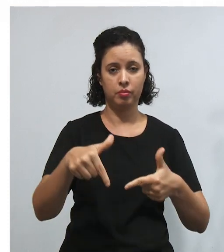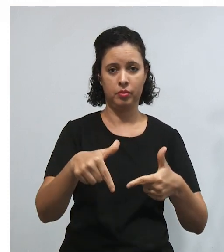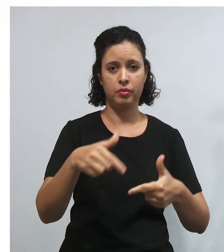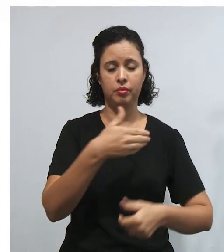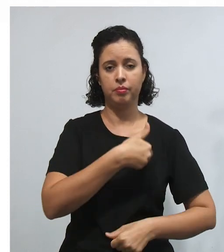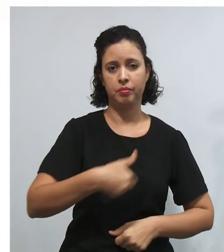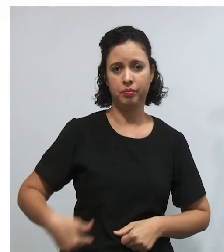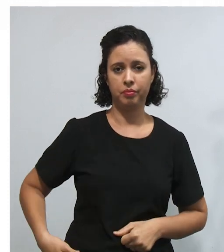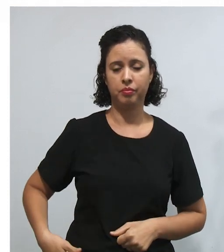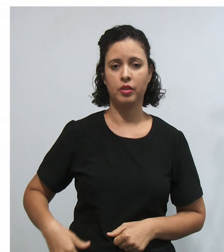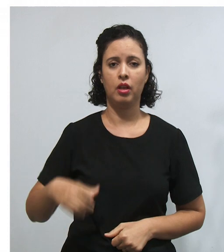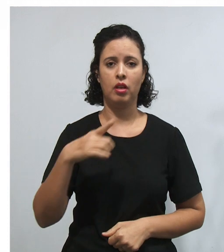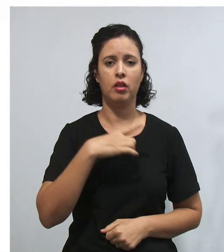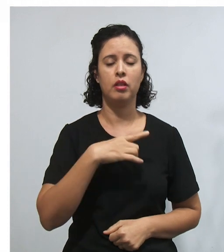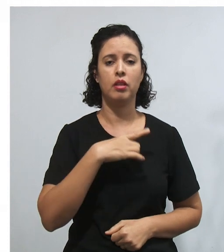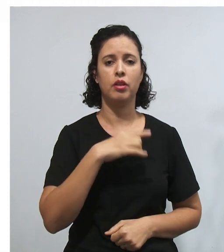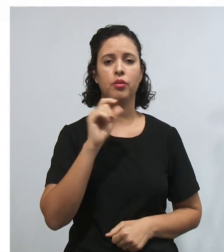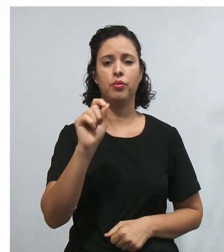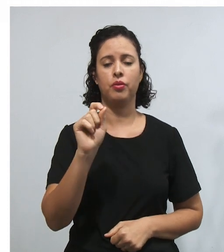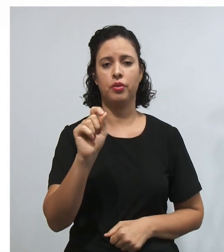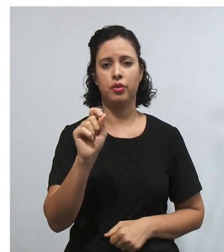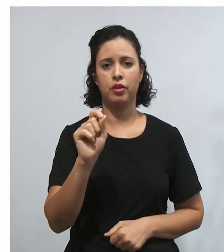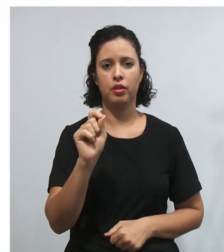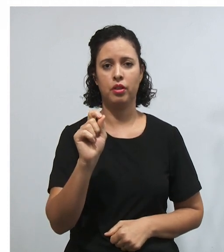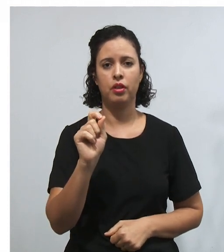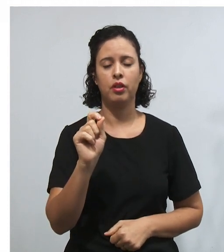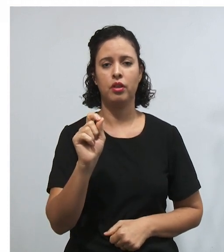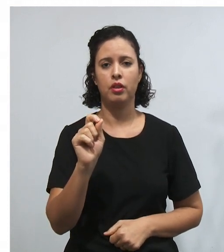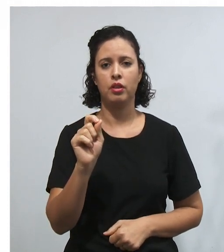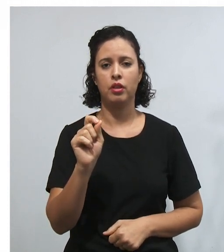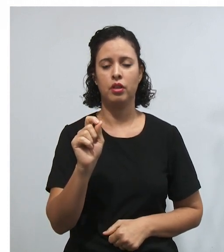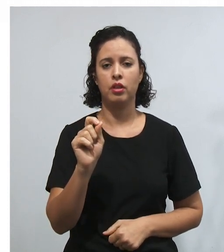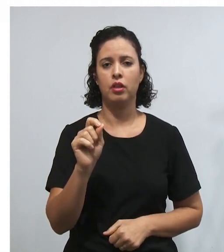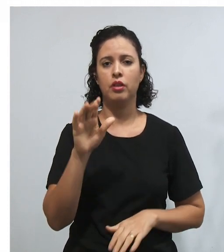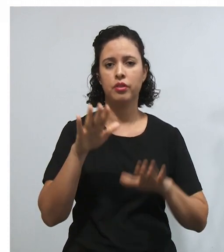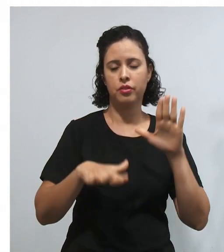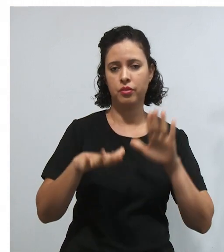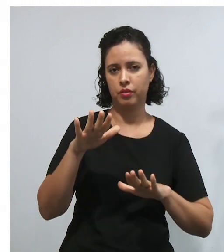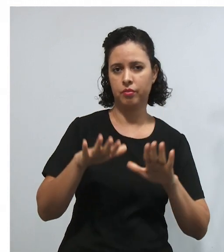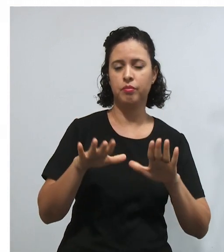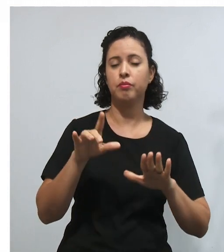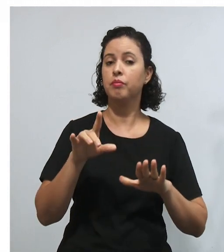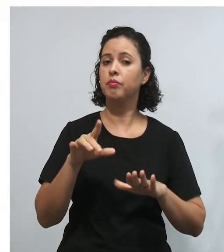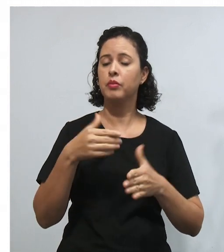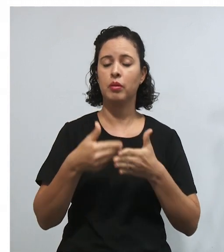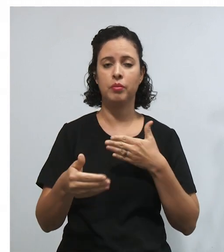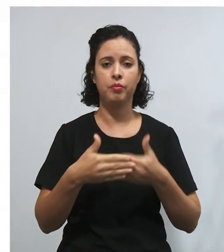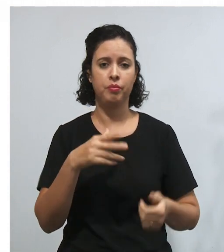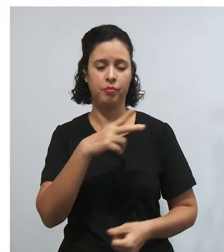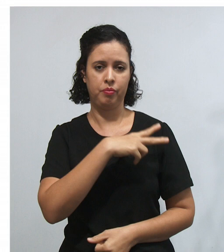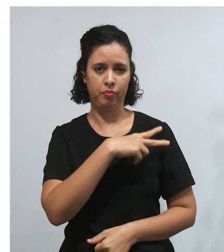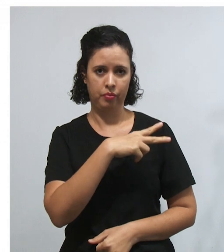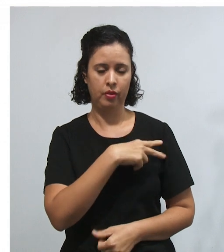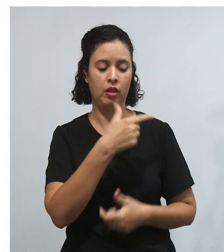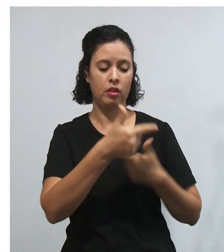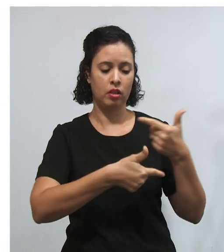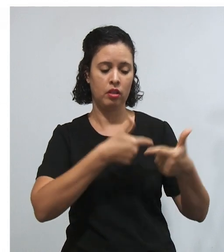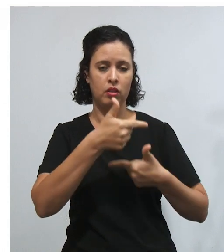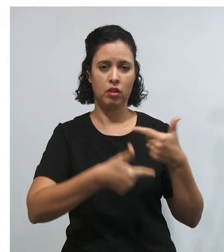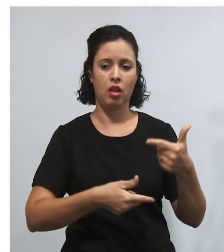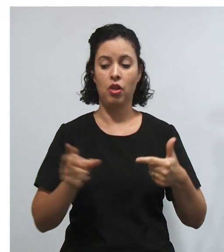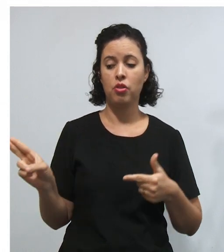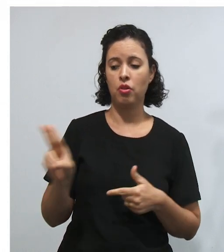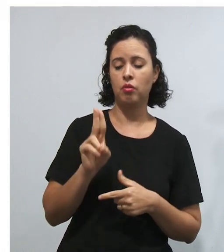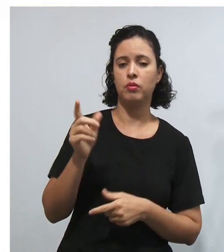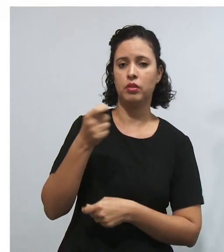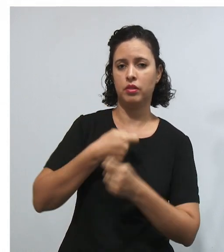tá? Então, nós temos nesse ato, mesmo que ele seja um particular, enquanto ele está ali atuando em nome